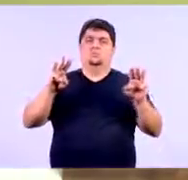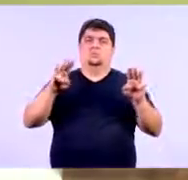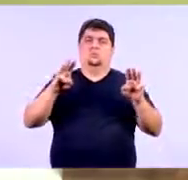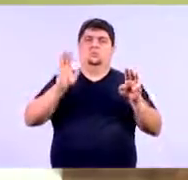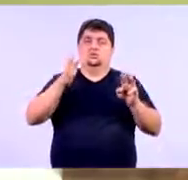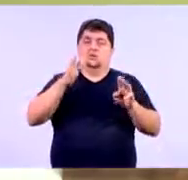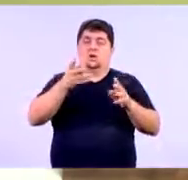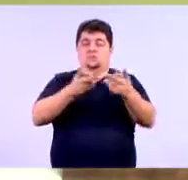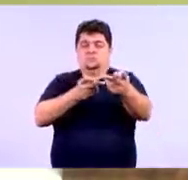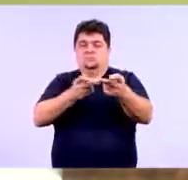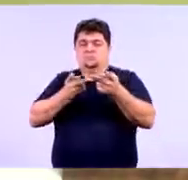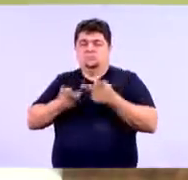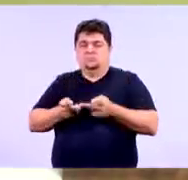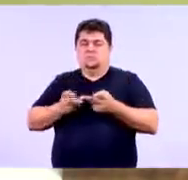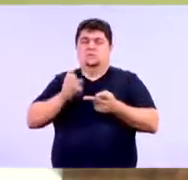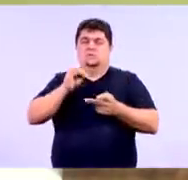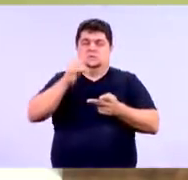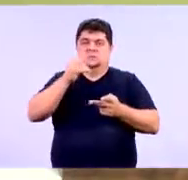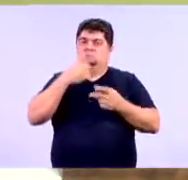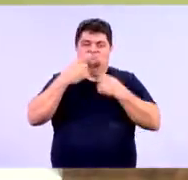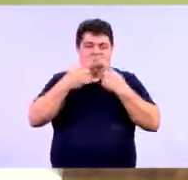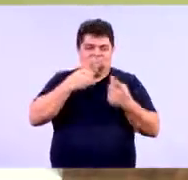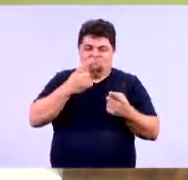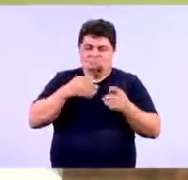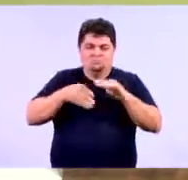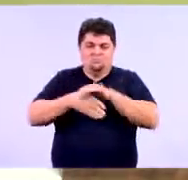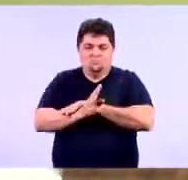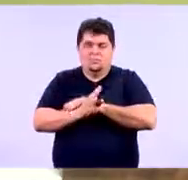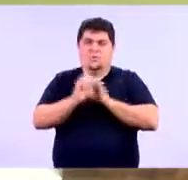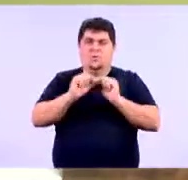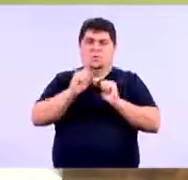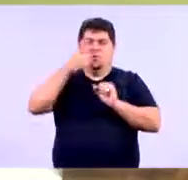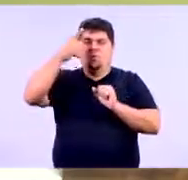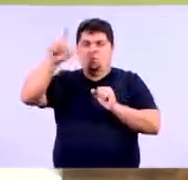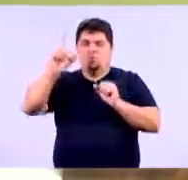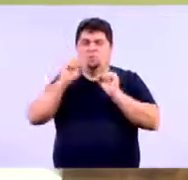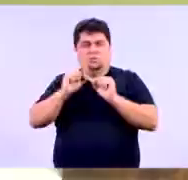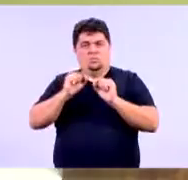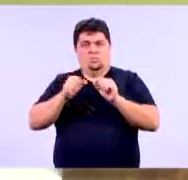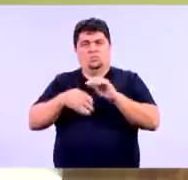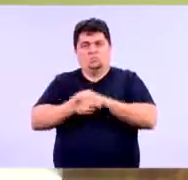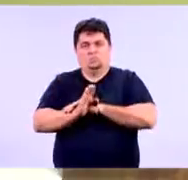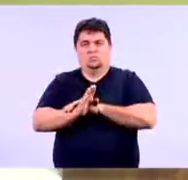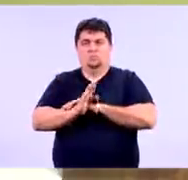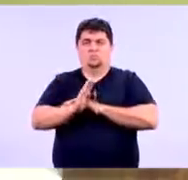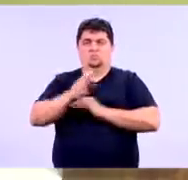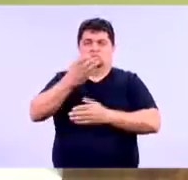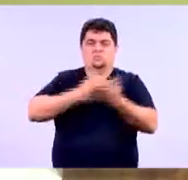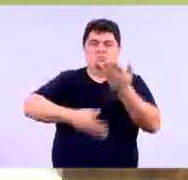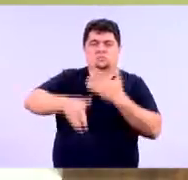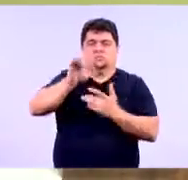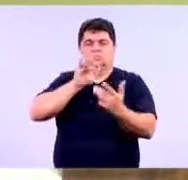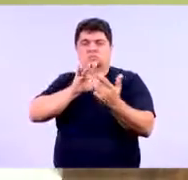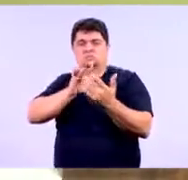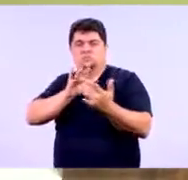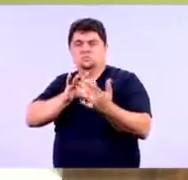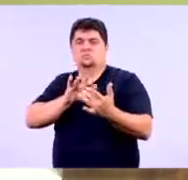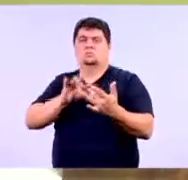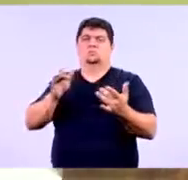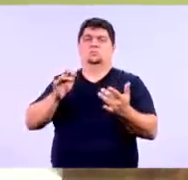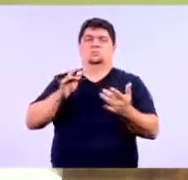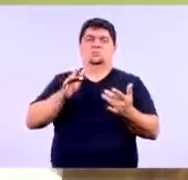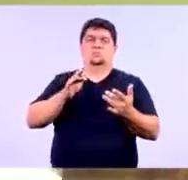convite para quem não conseguiu entrar, para quem não pôde entrar. Os outros polos, entrem também. Compartilhem com a gente os seus